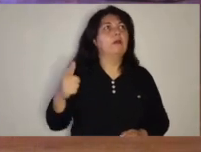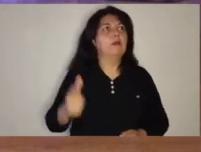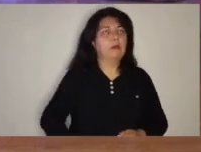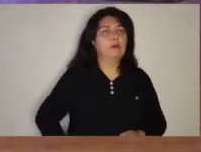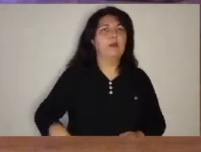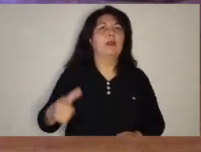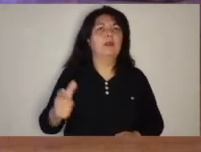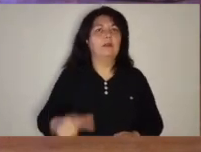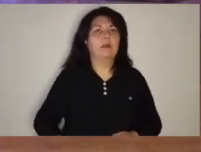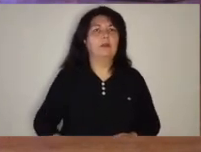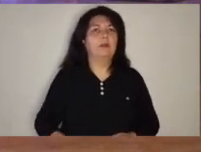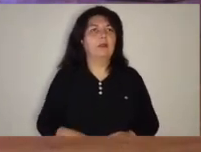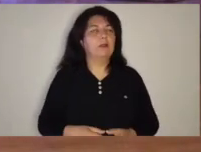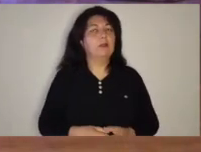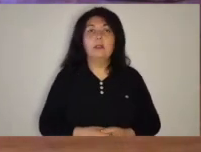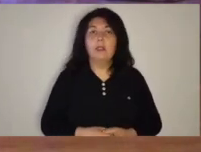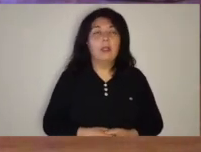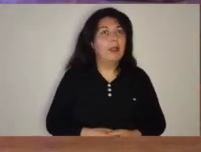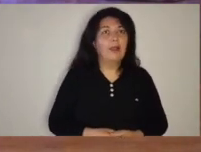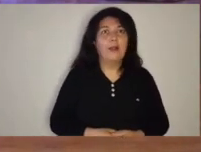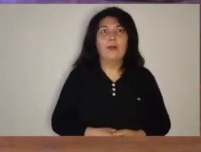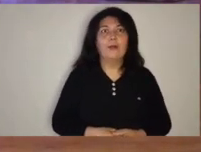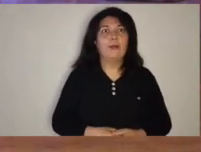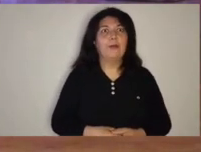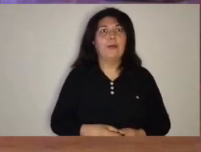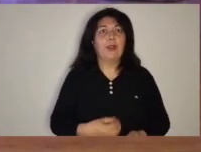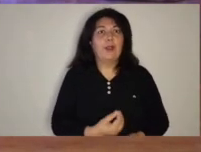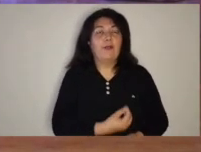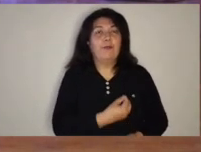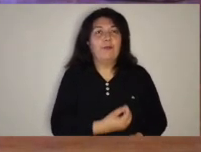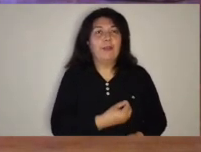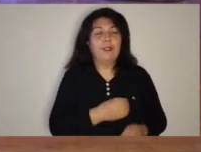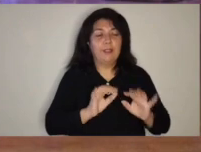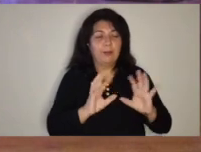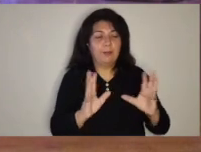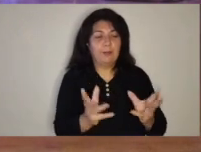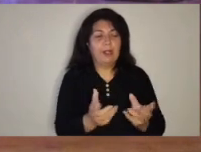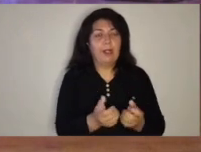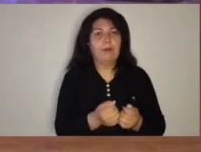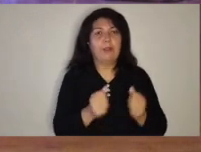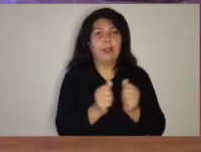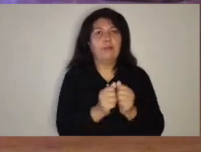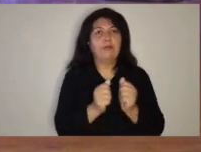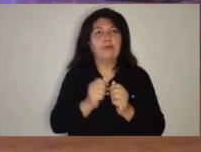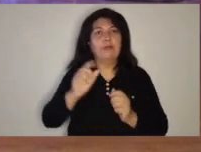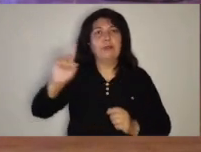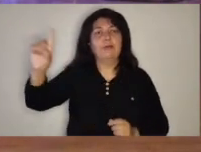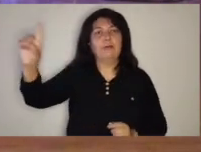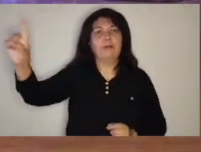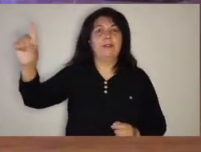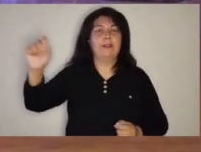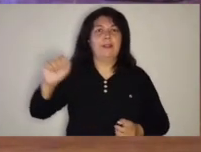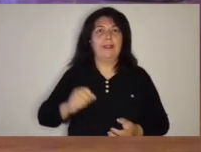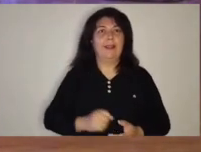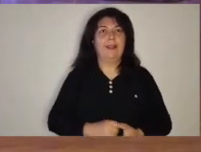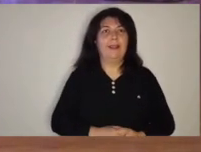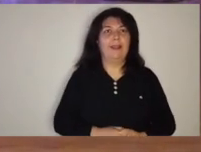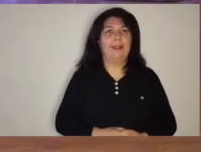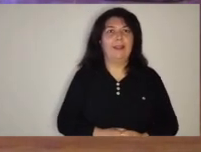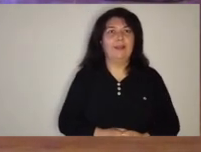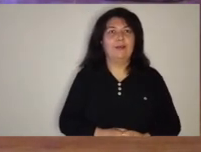coisas acontecendo. Não, irmãos, viva uma vida extraordinária com Deus. Tira o